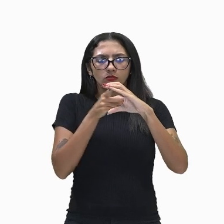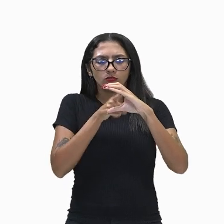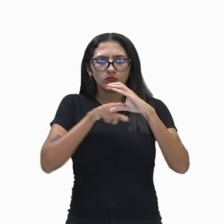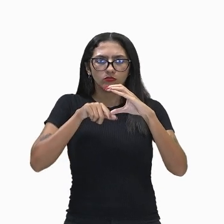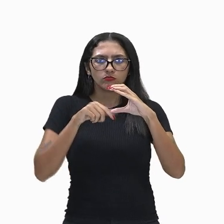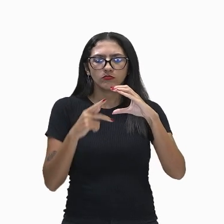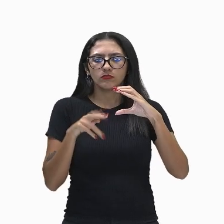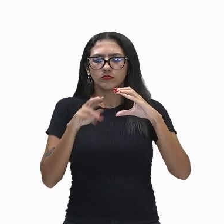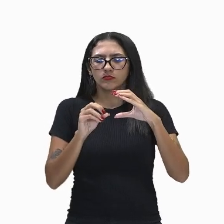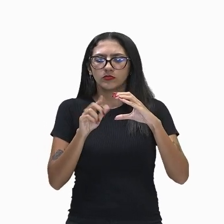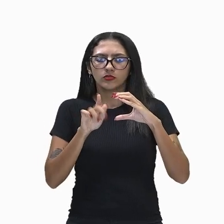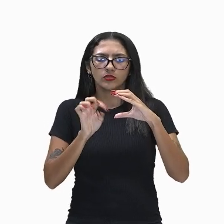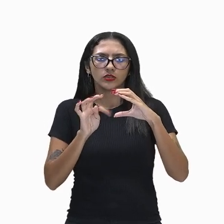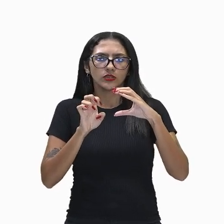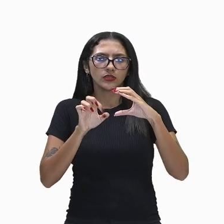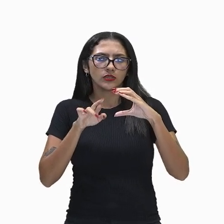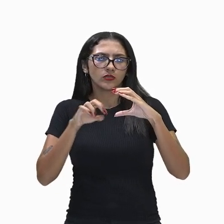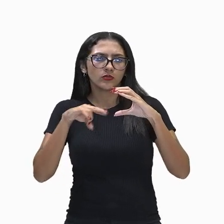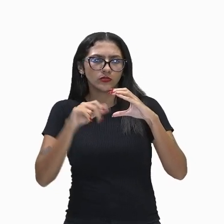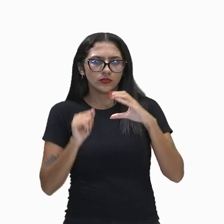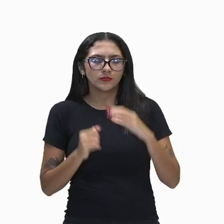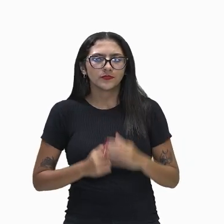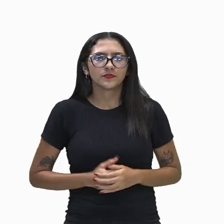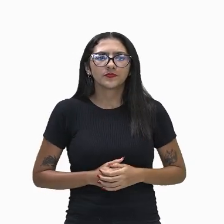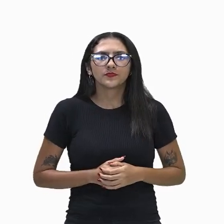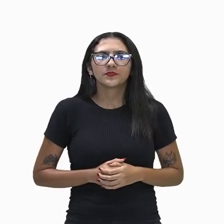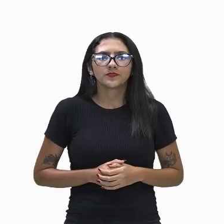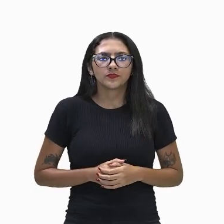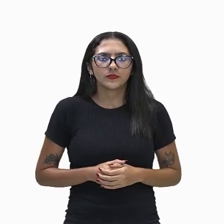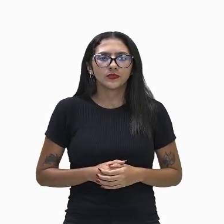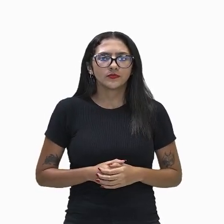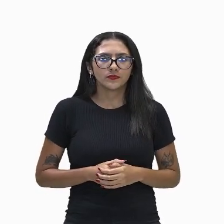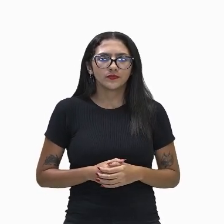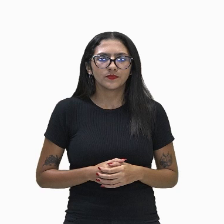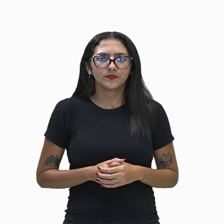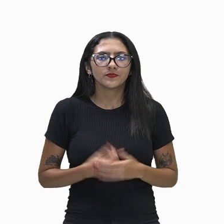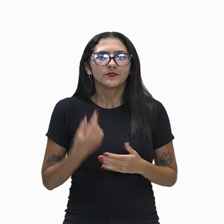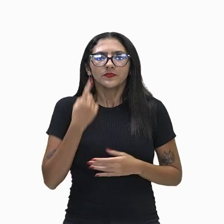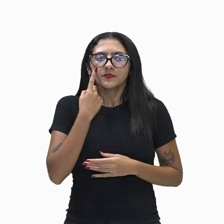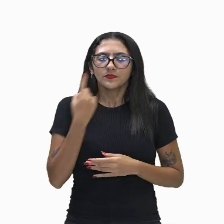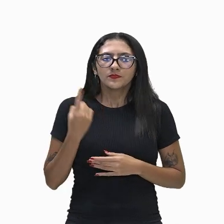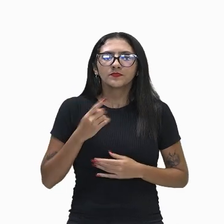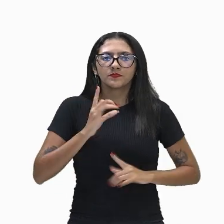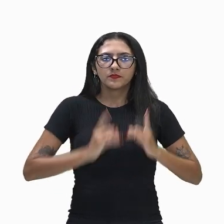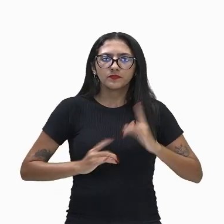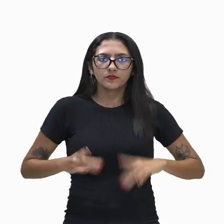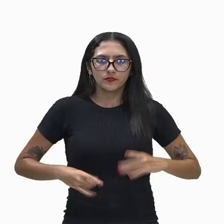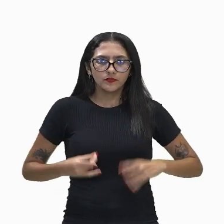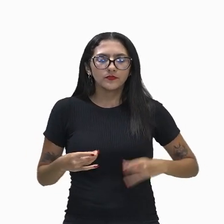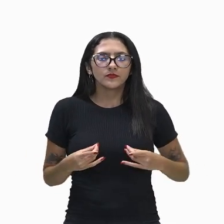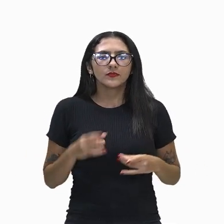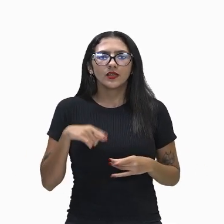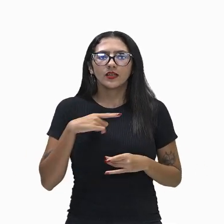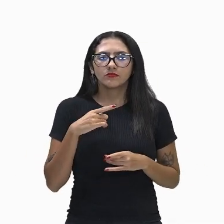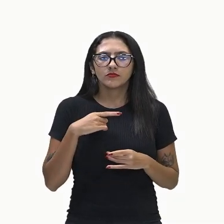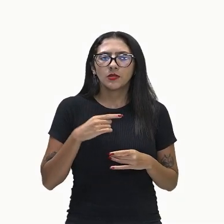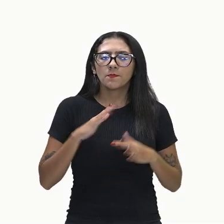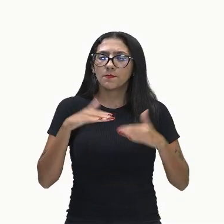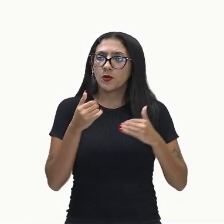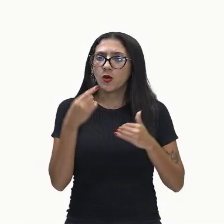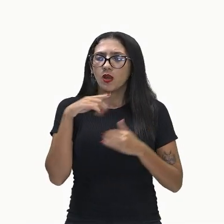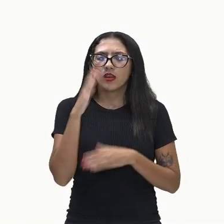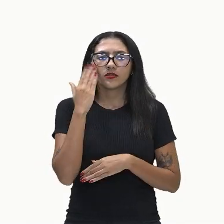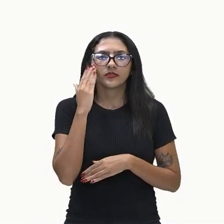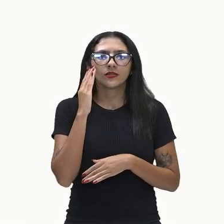progesterona. Na imagem fica mais fácil de entender e eu vou exemplificar isso para vocês. Fica mais tranquilo para você